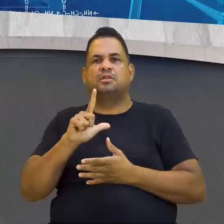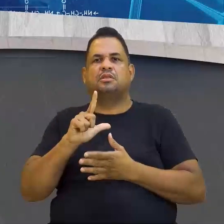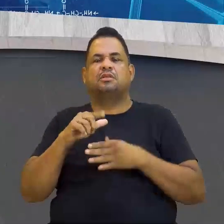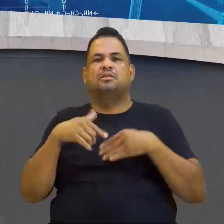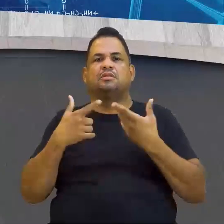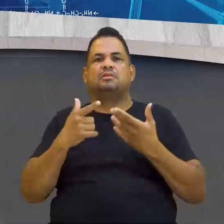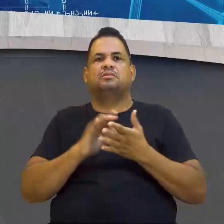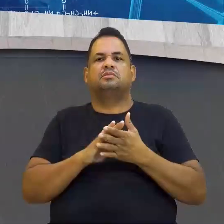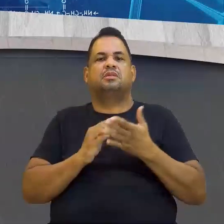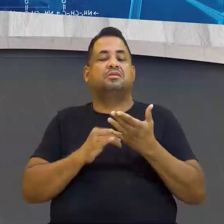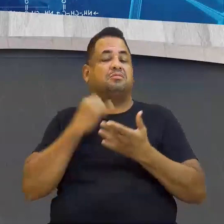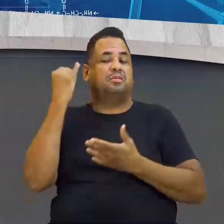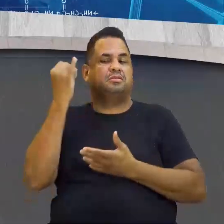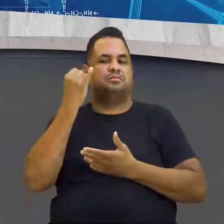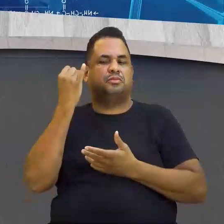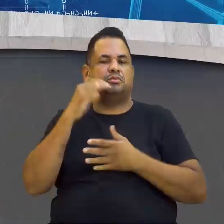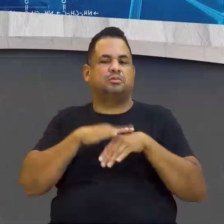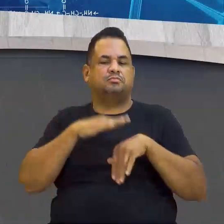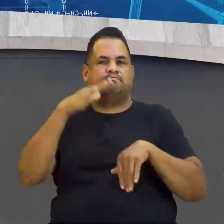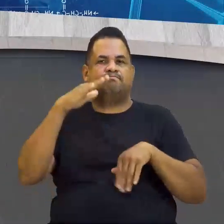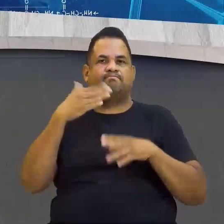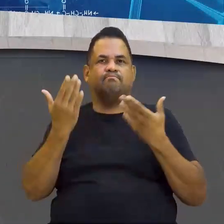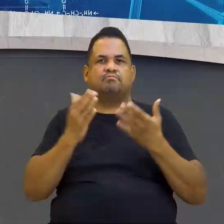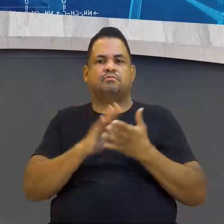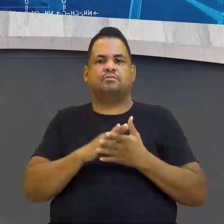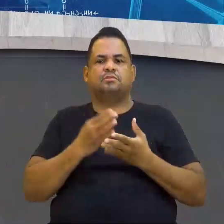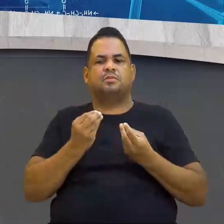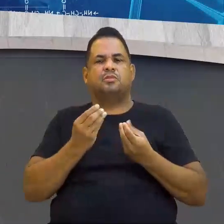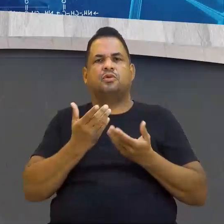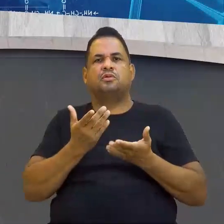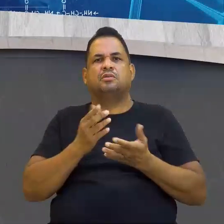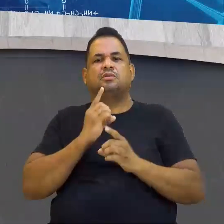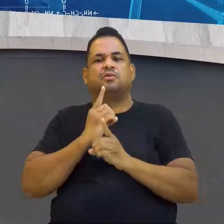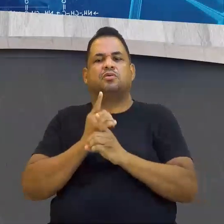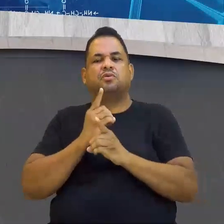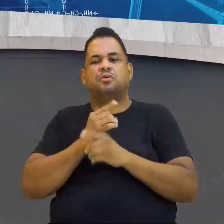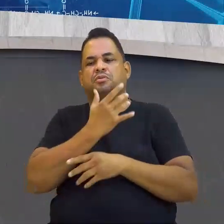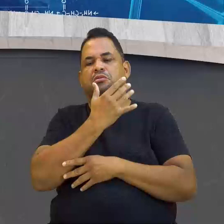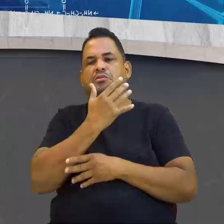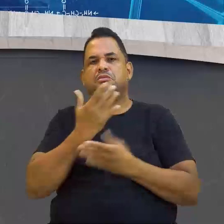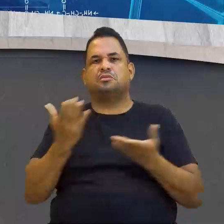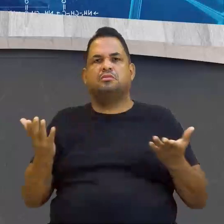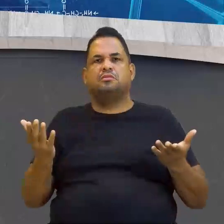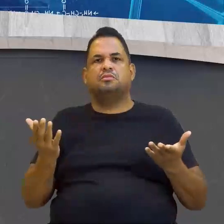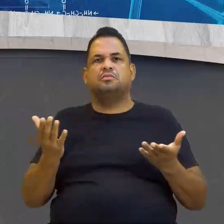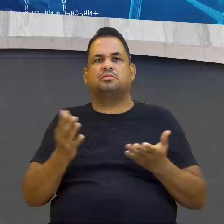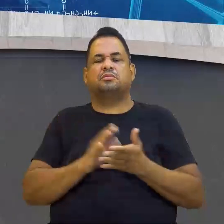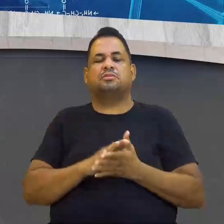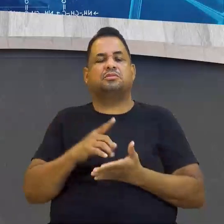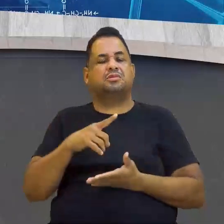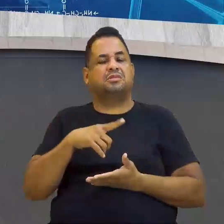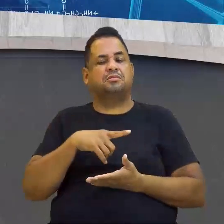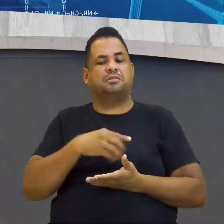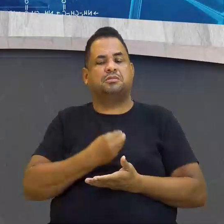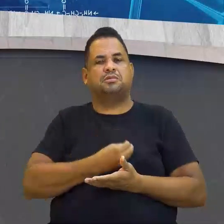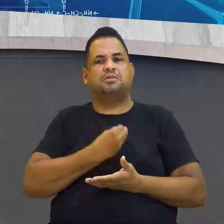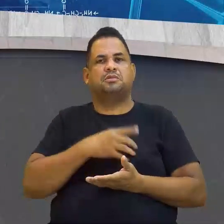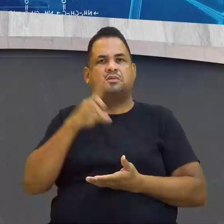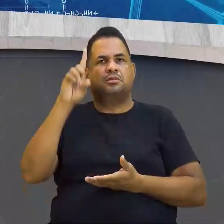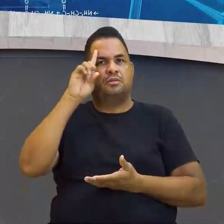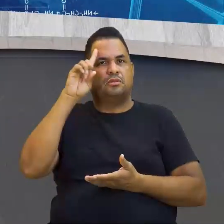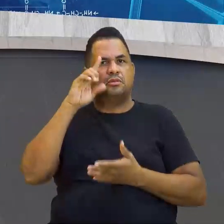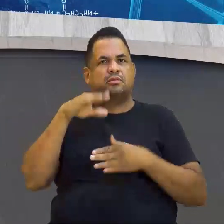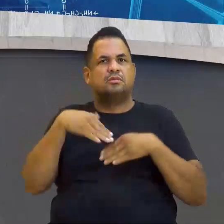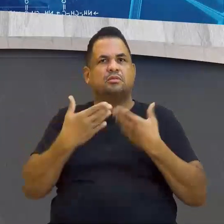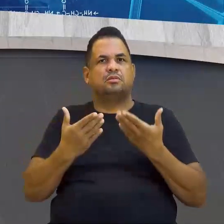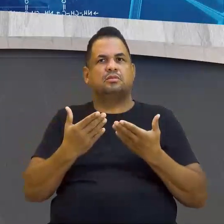um dos mais importantes, é um dos mais abundantes e é o que está mais presente no nosso dia a dia. E já que ele se